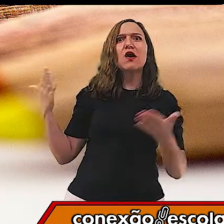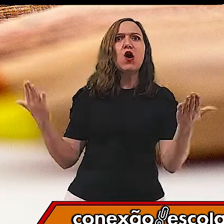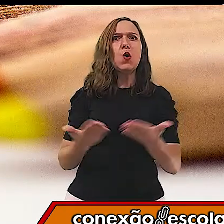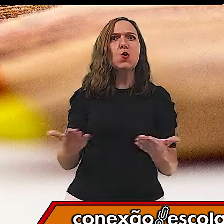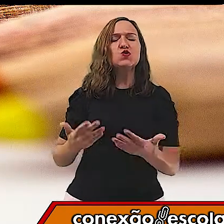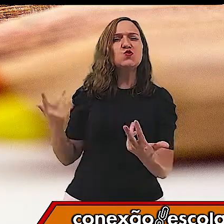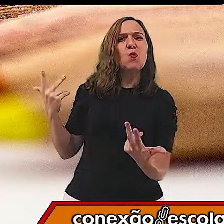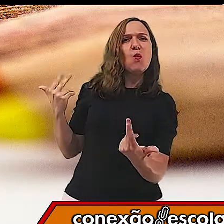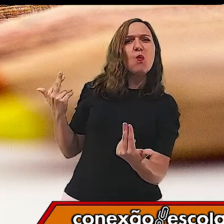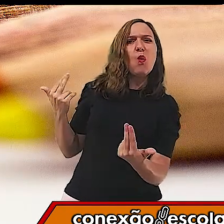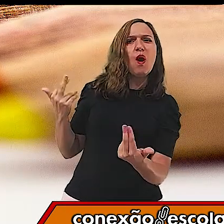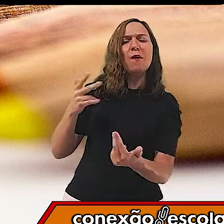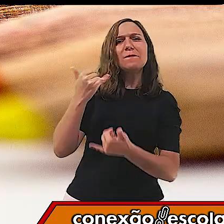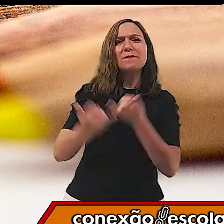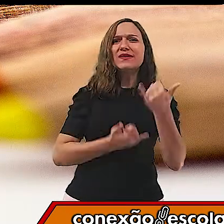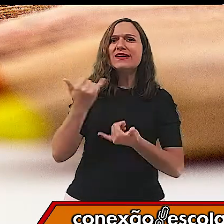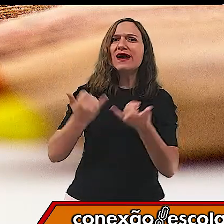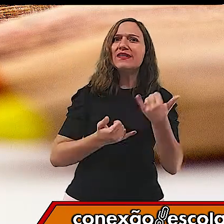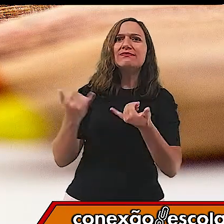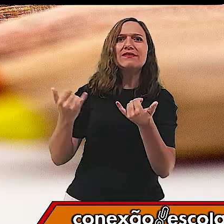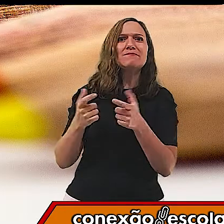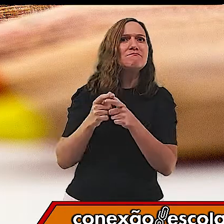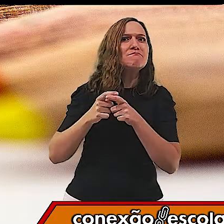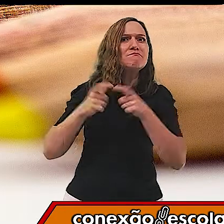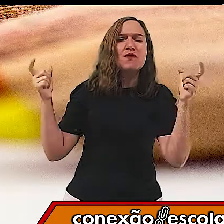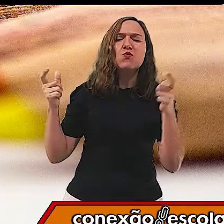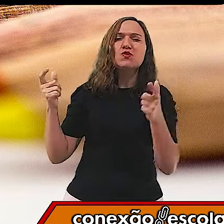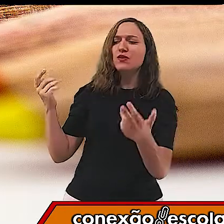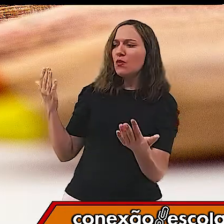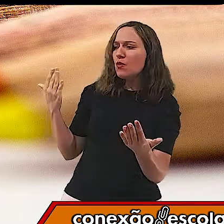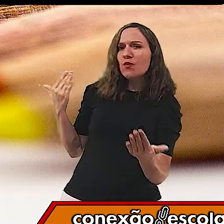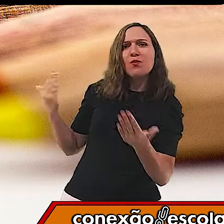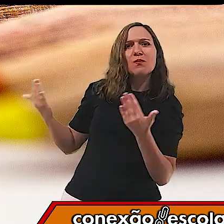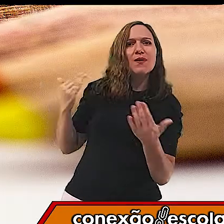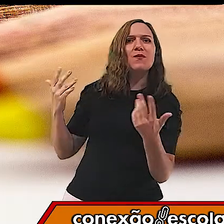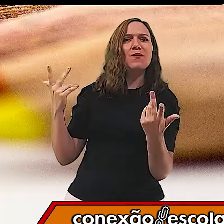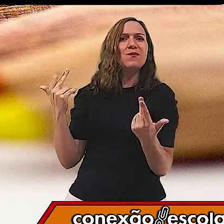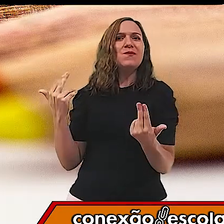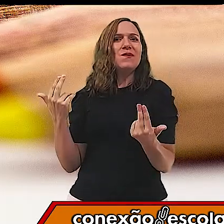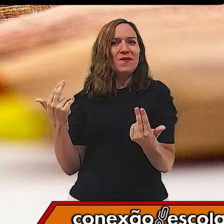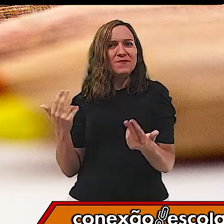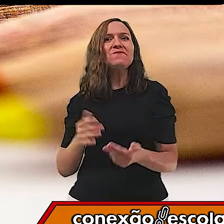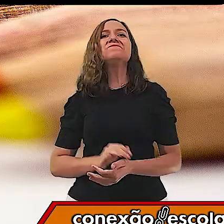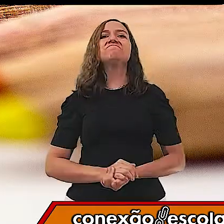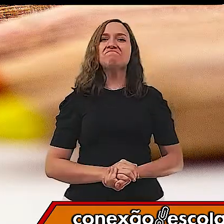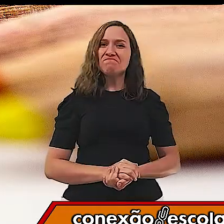brincadeiras, praticamente todas, faz parte de antes e de agora.